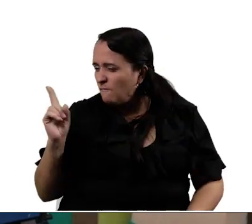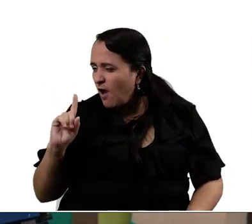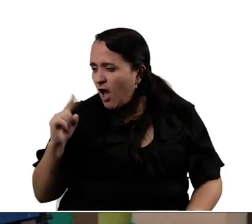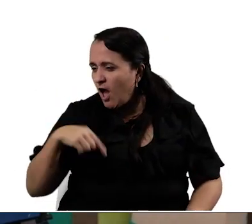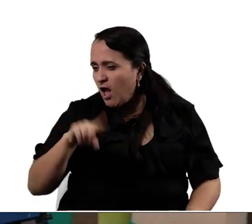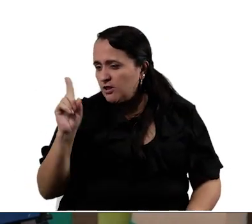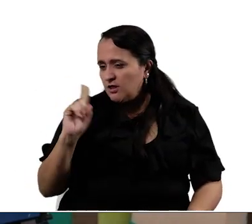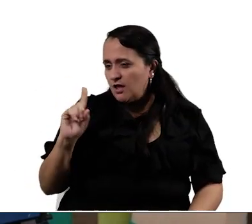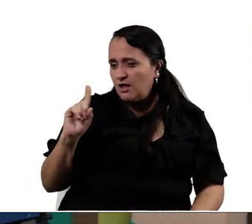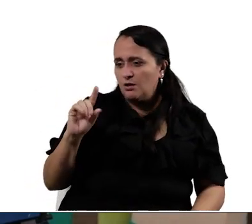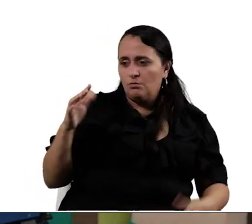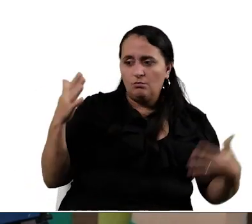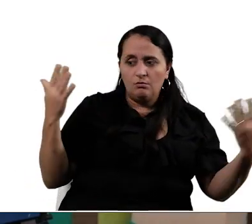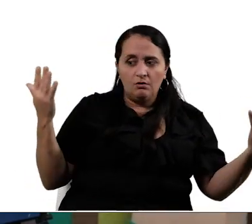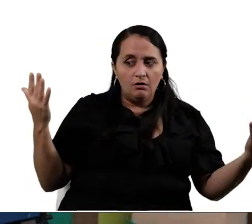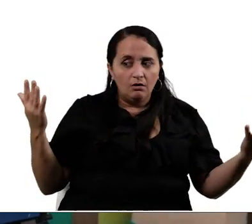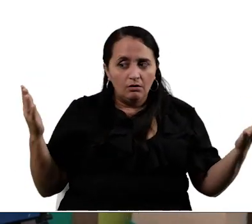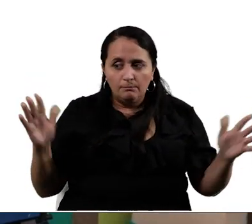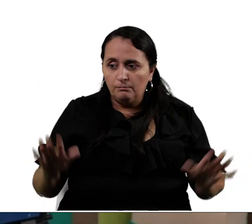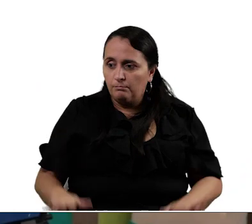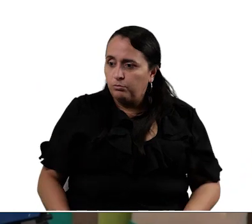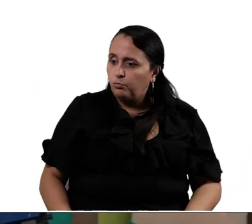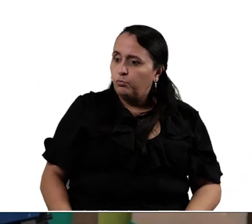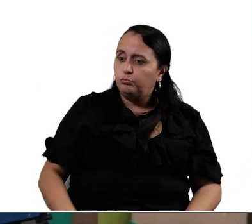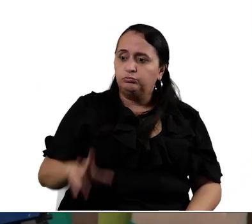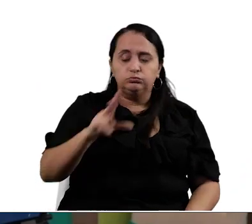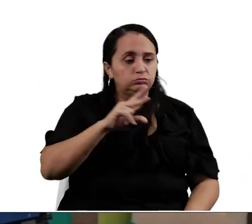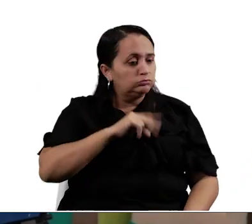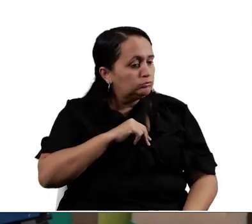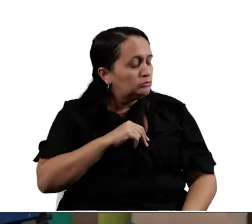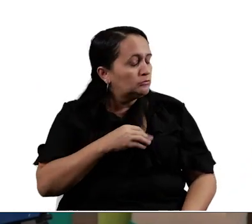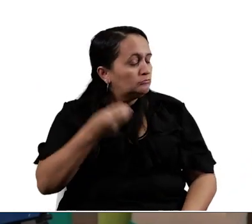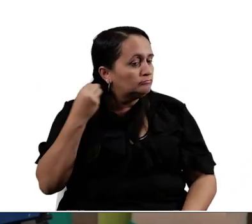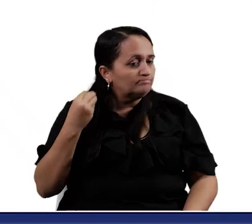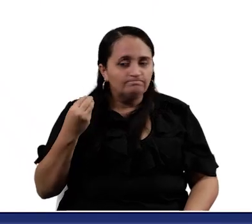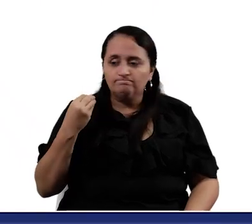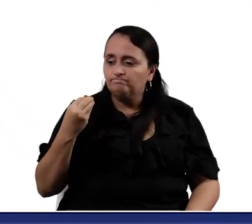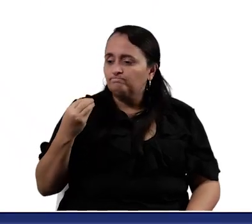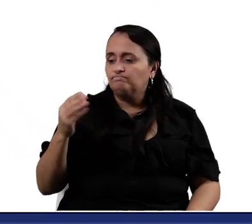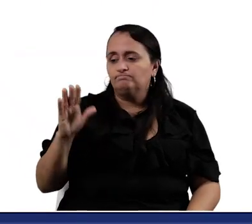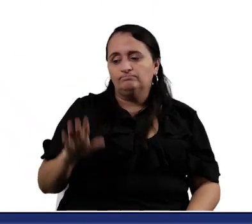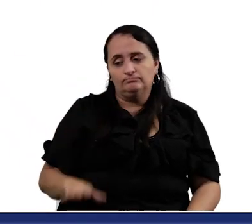aquilo, ficava muito aborrecido. Ele elaborou um plano.